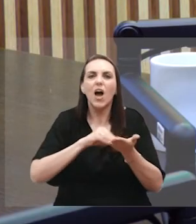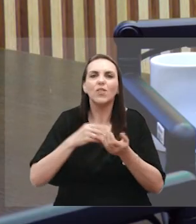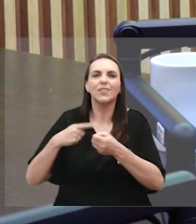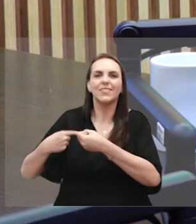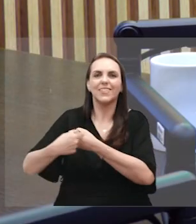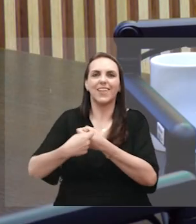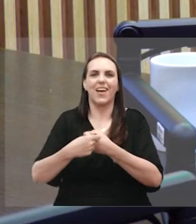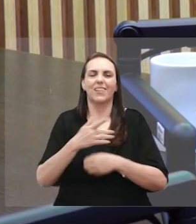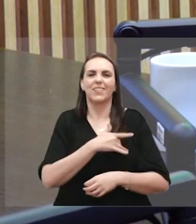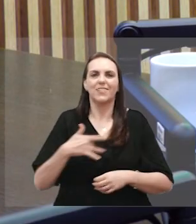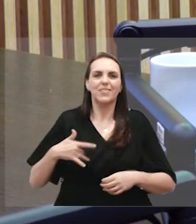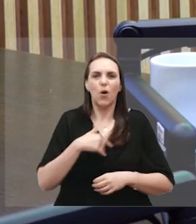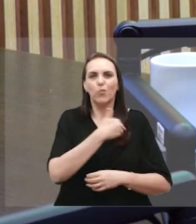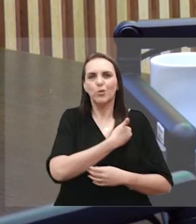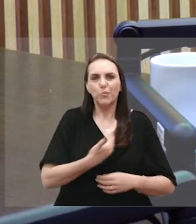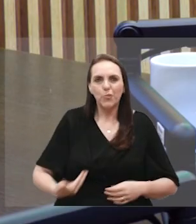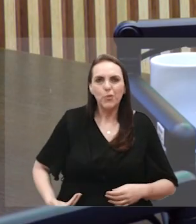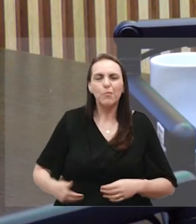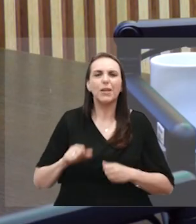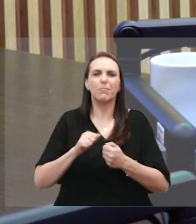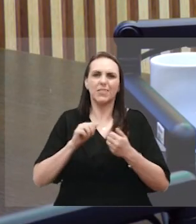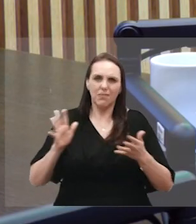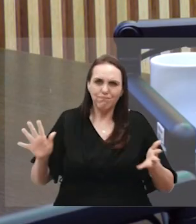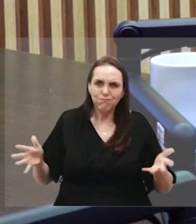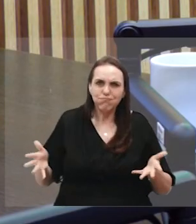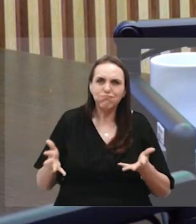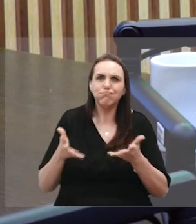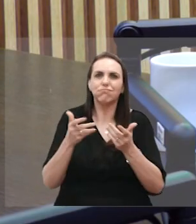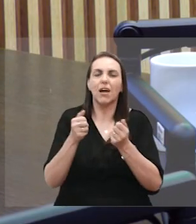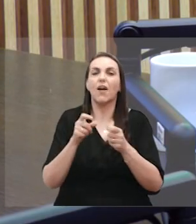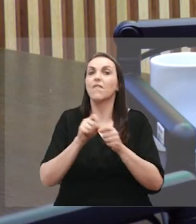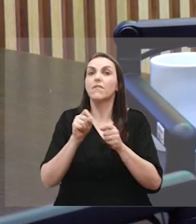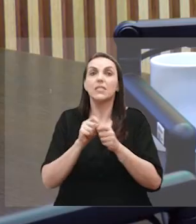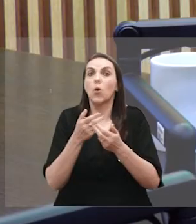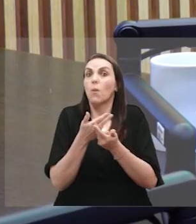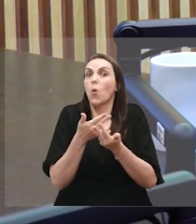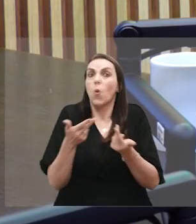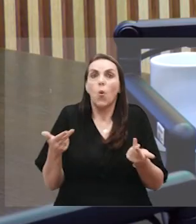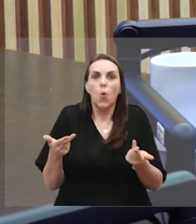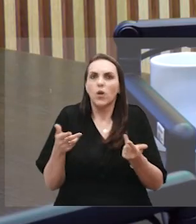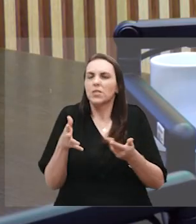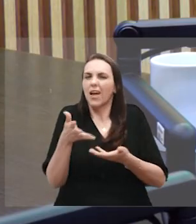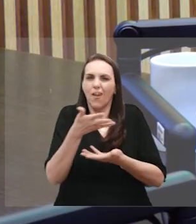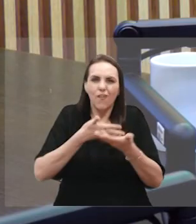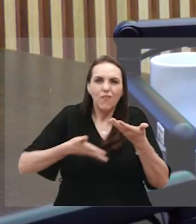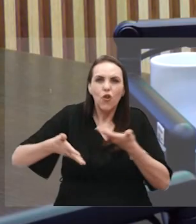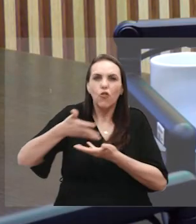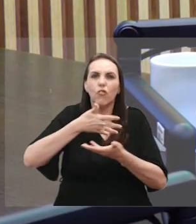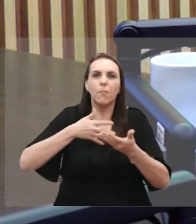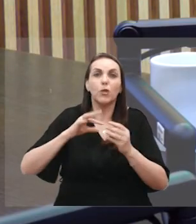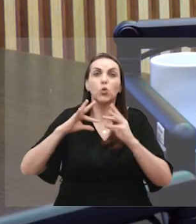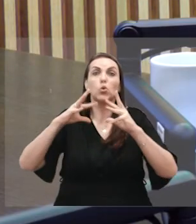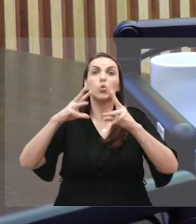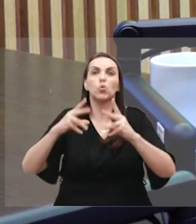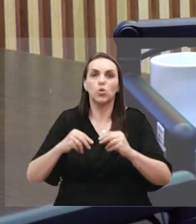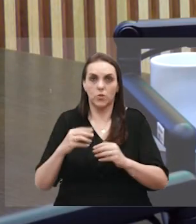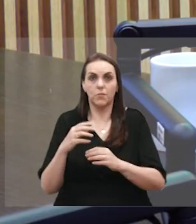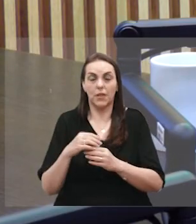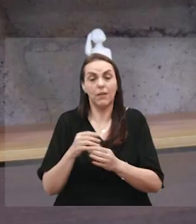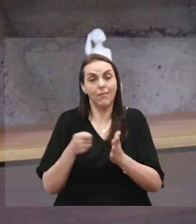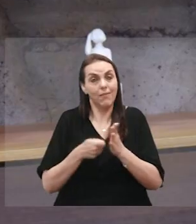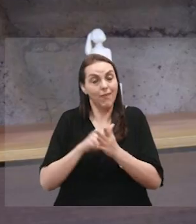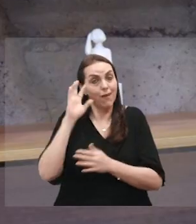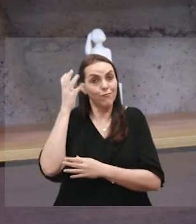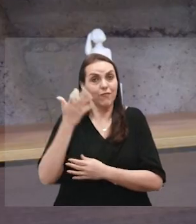exemplo, é a questão da saúde pública. Nós teríamos que fazer um mutirão, nós teríamos que fazer alguma coisa envolvendo todos os órgãos para tentar resolver isso.